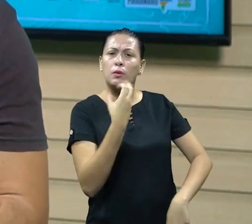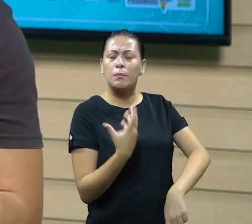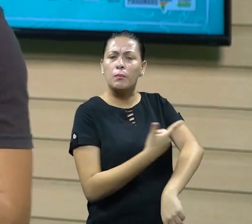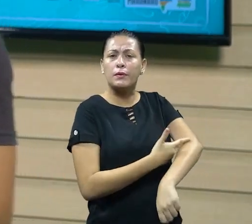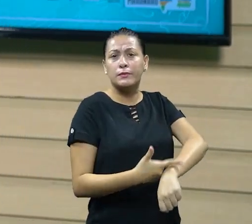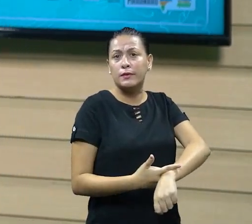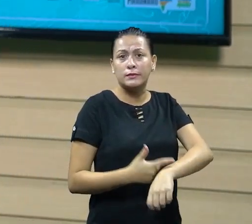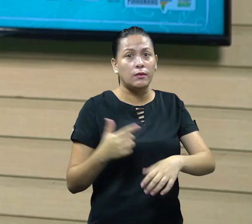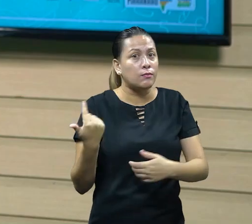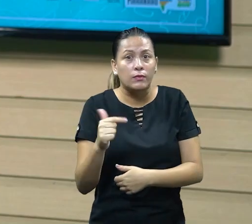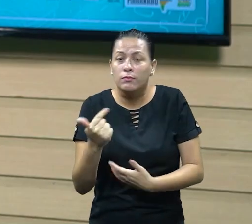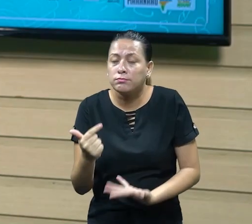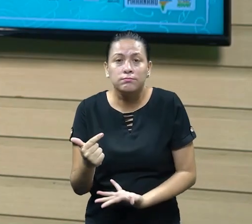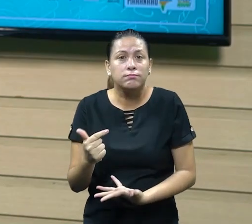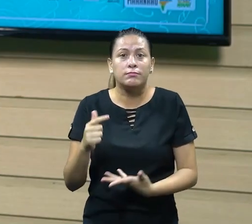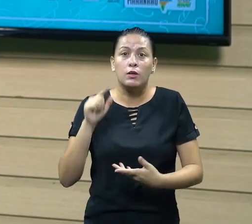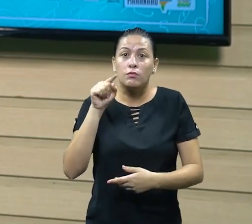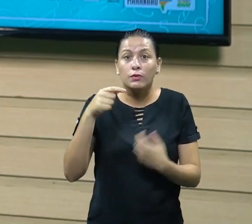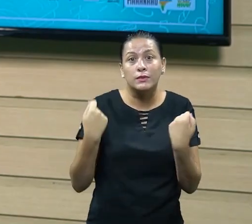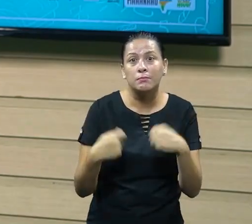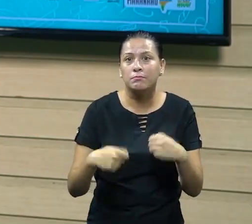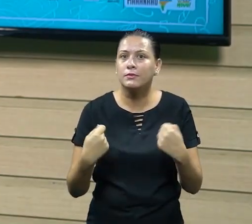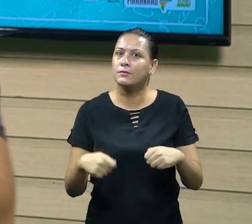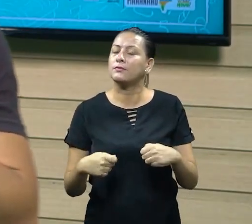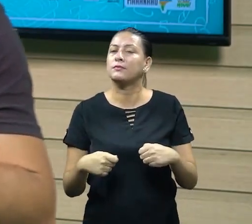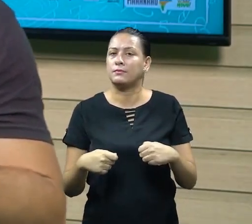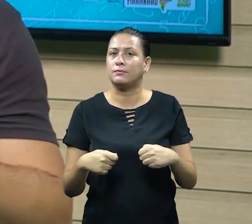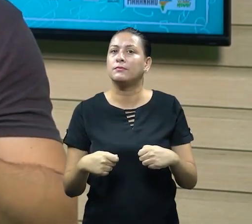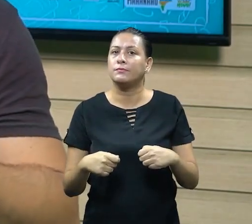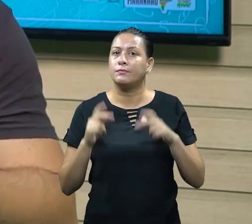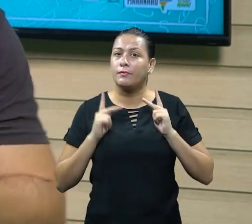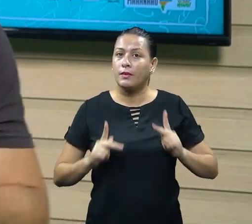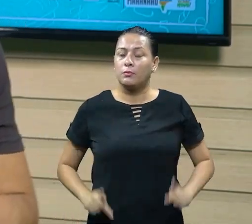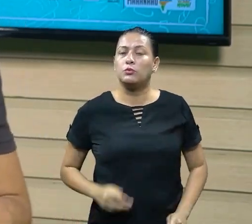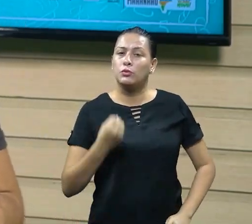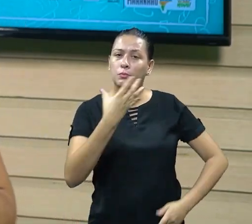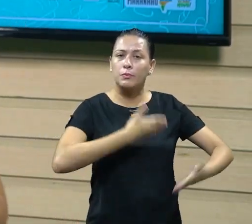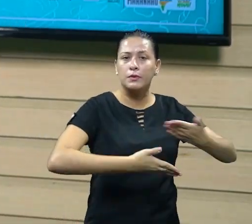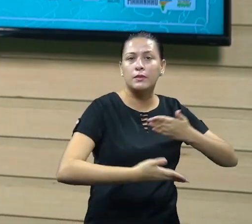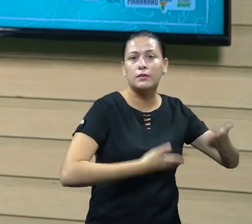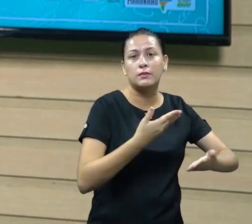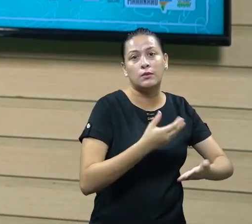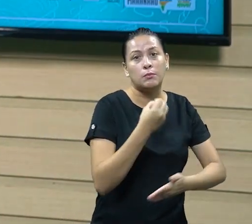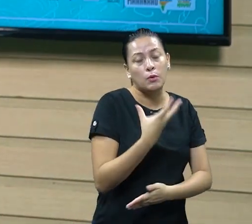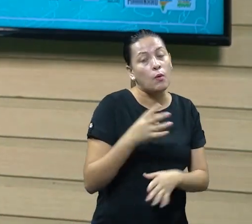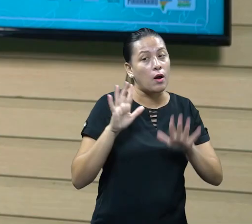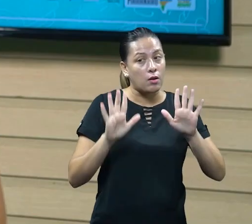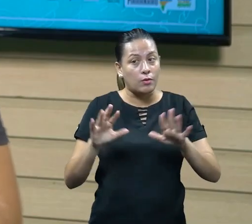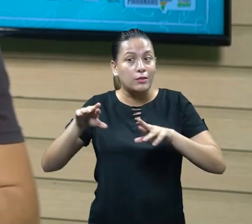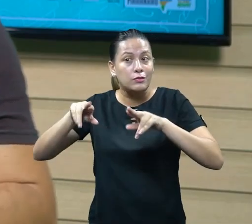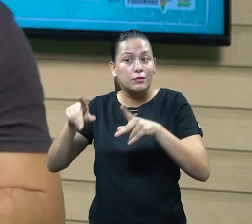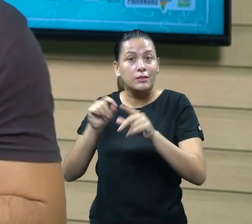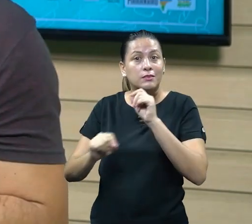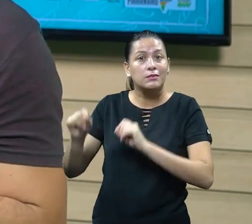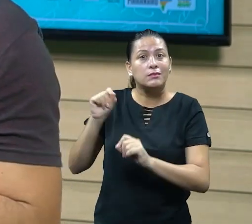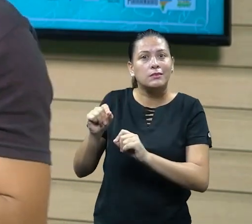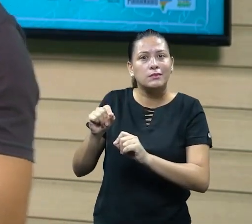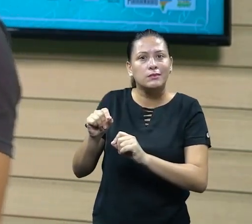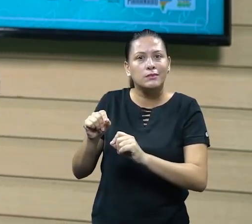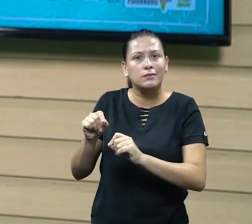agradável, é ser gentil. Diferenciais é outra coisa, diferenciais é dar um desconto, é fazer uma promoção, é